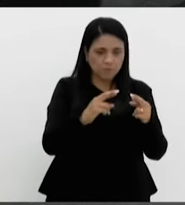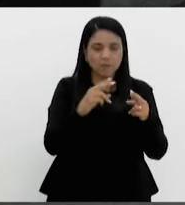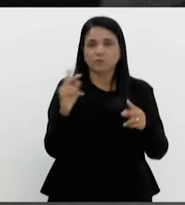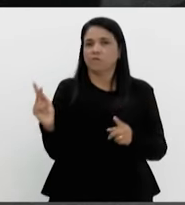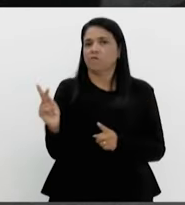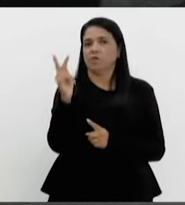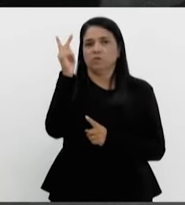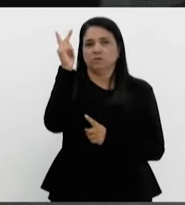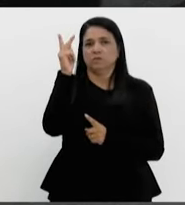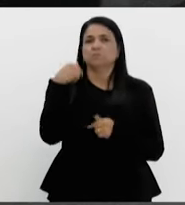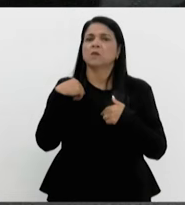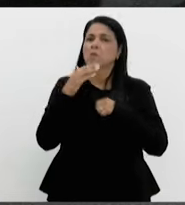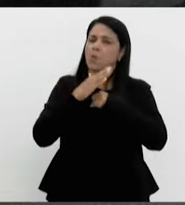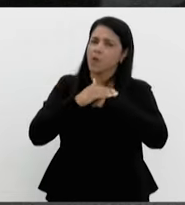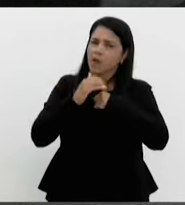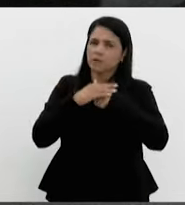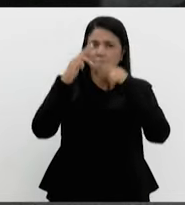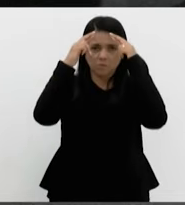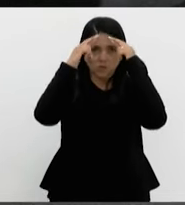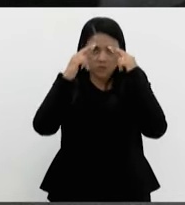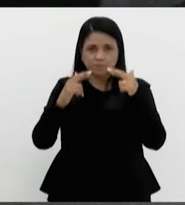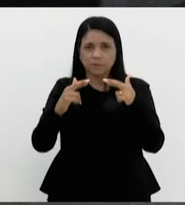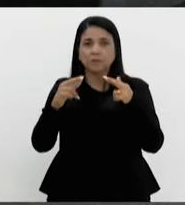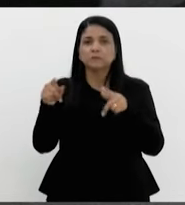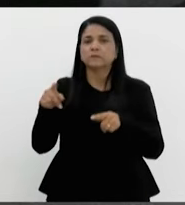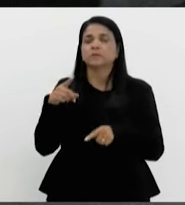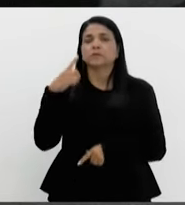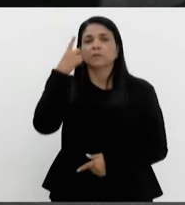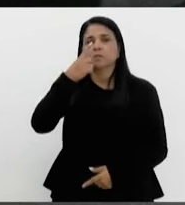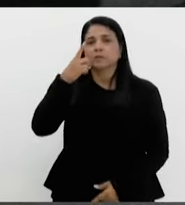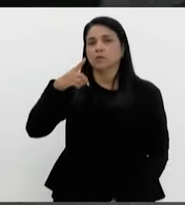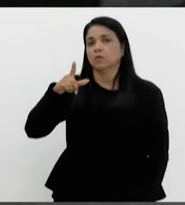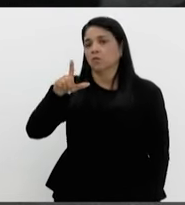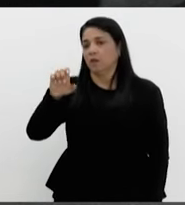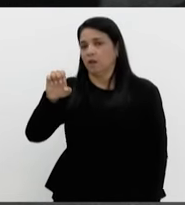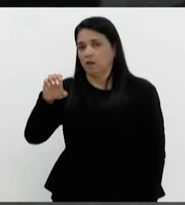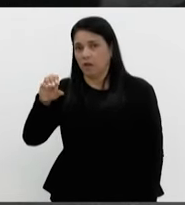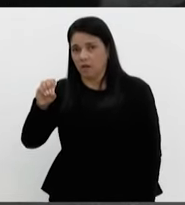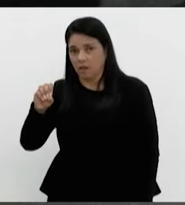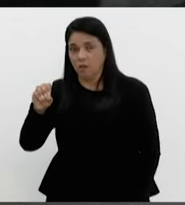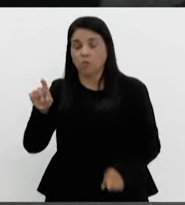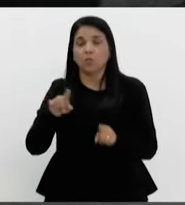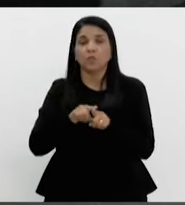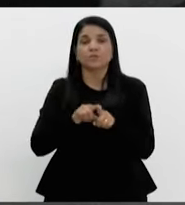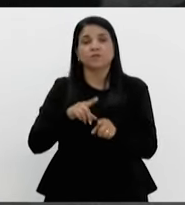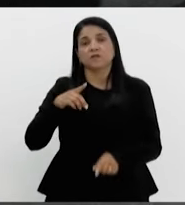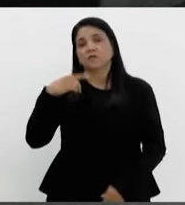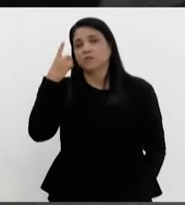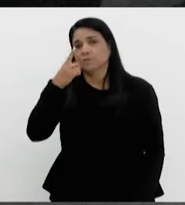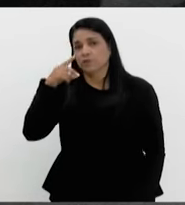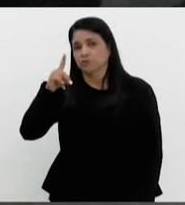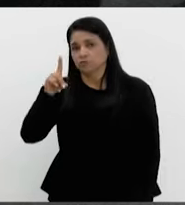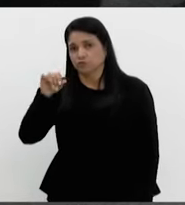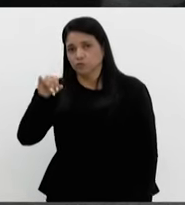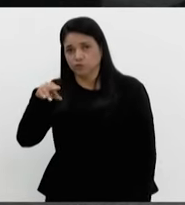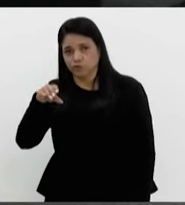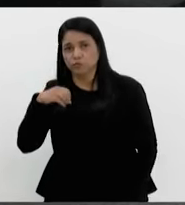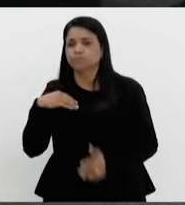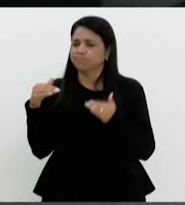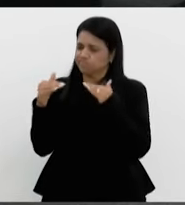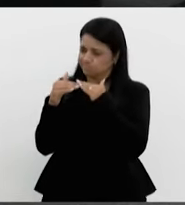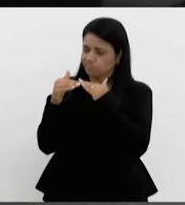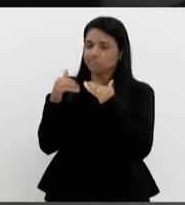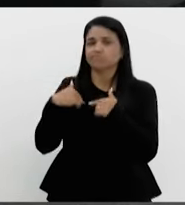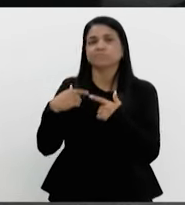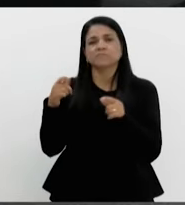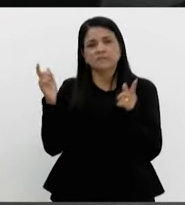o meu carinho, o meu respeito, está ali o deputado Léo Vieira concordando, o deputado Marcelo Dino e outros deputados que eu tenho convicção que aqui